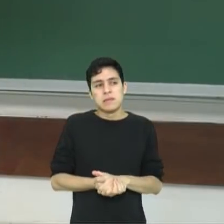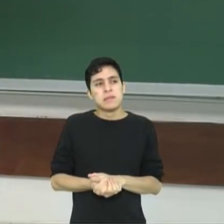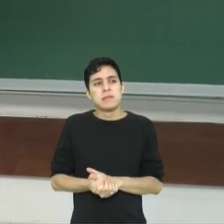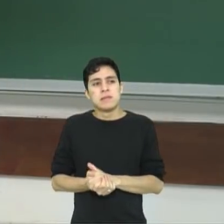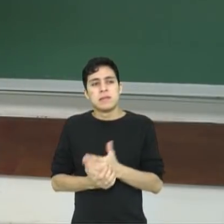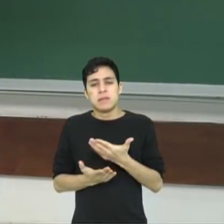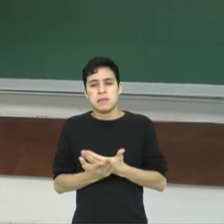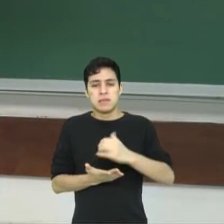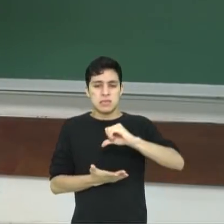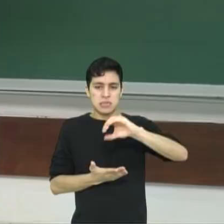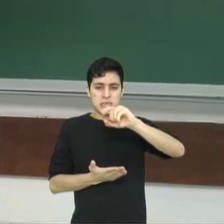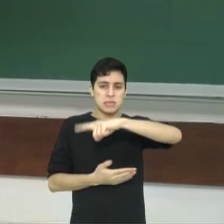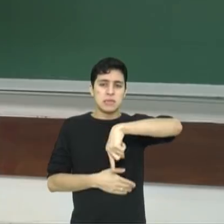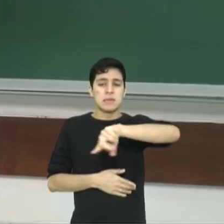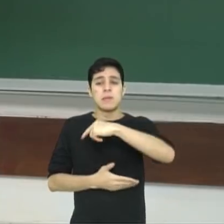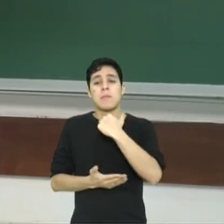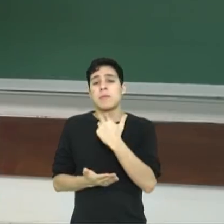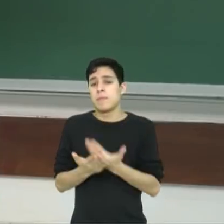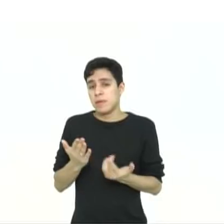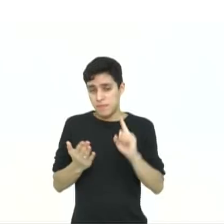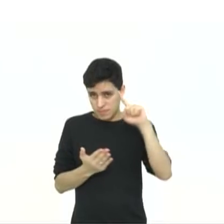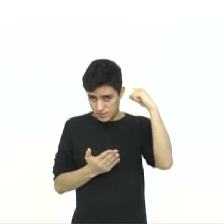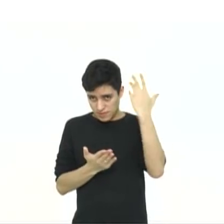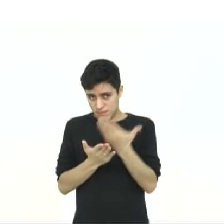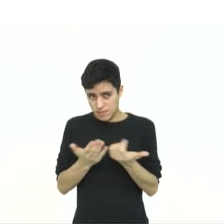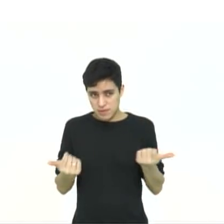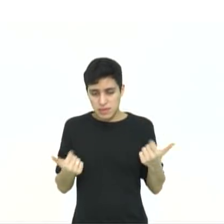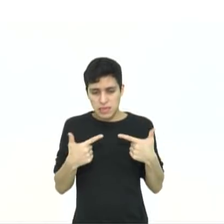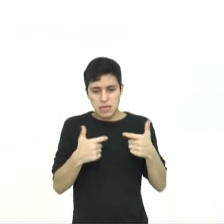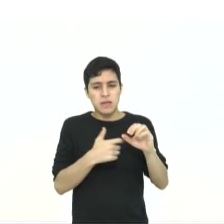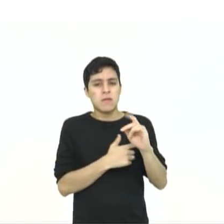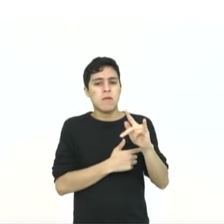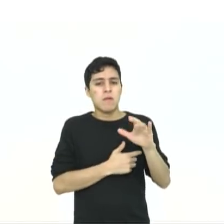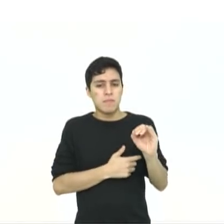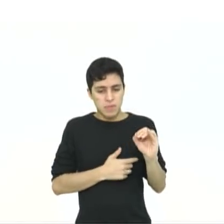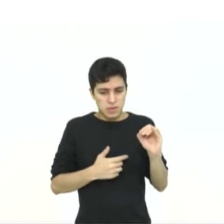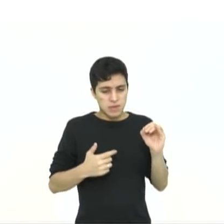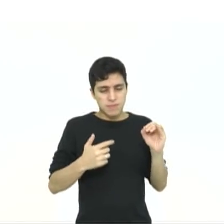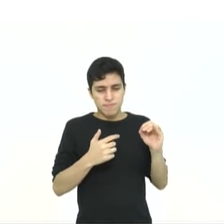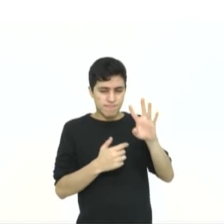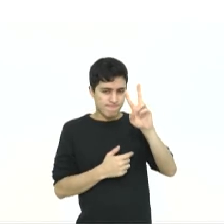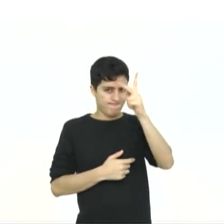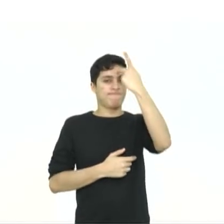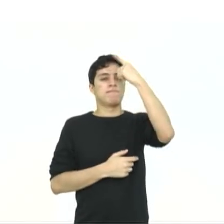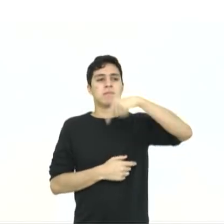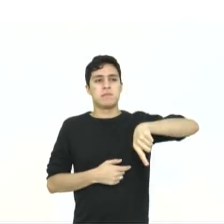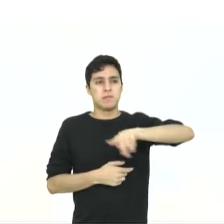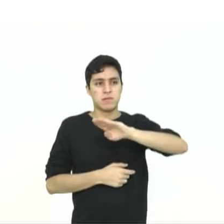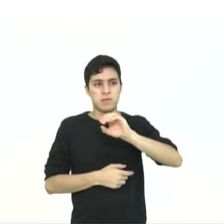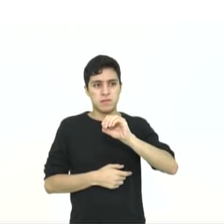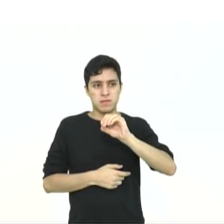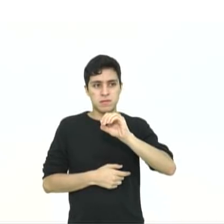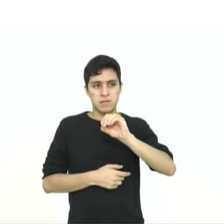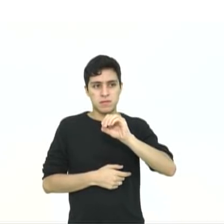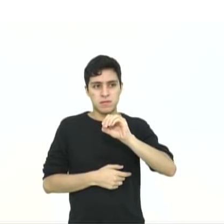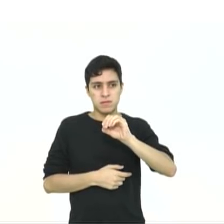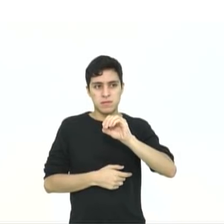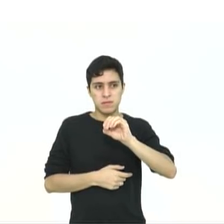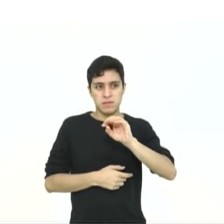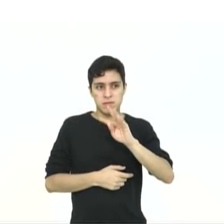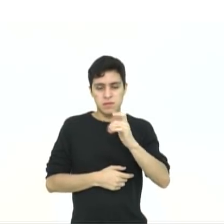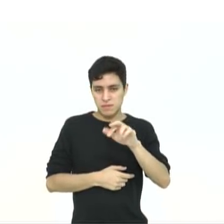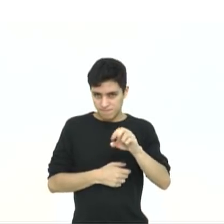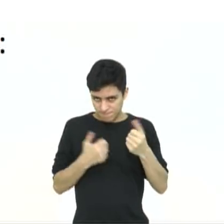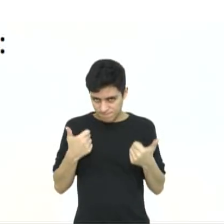Aula 90, não percam a próxima aula, Guerra do Ópio, Revolta dos Boxers e a Partilha da